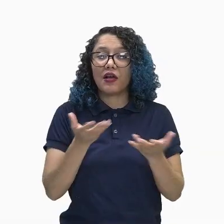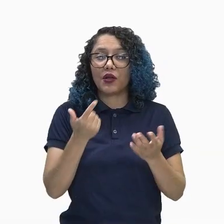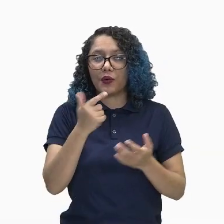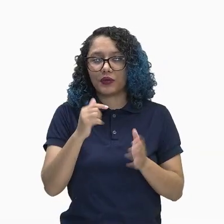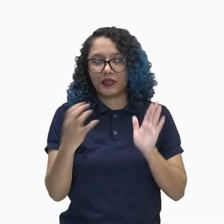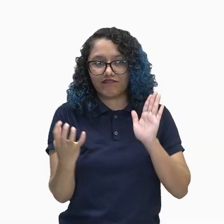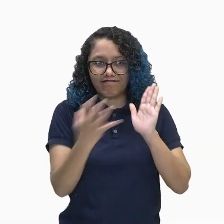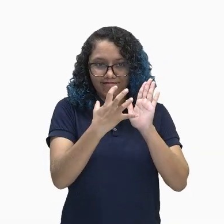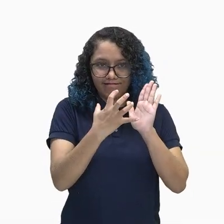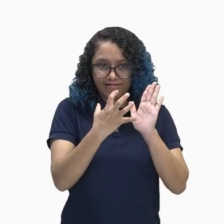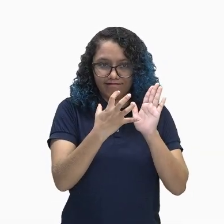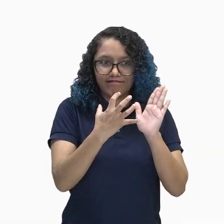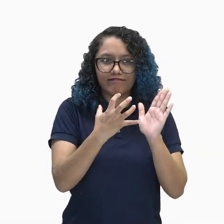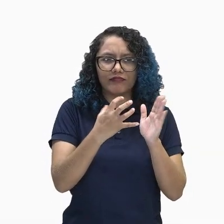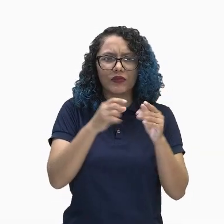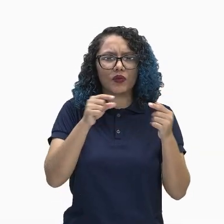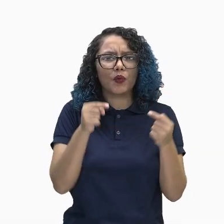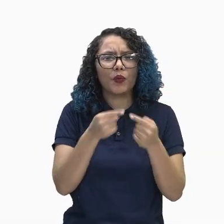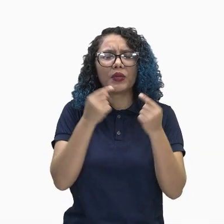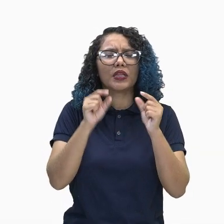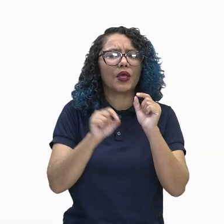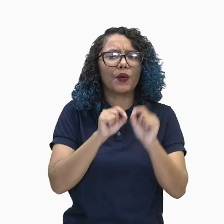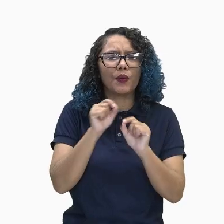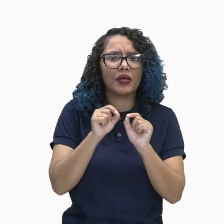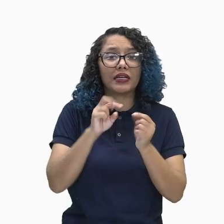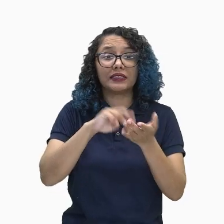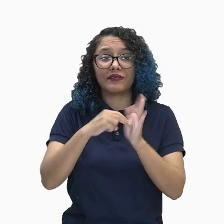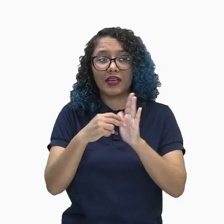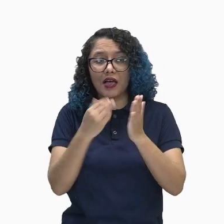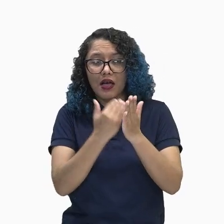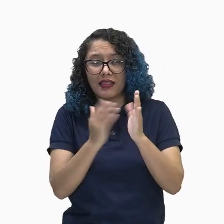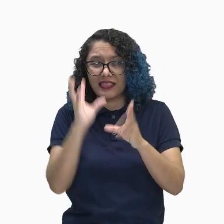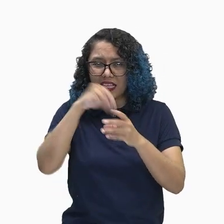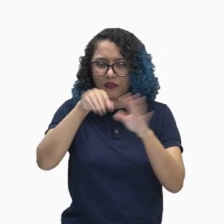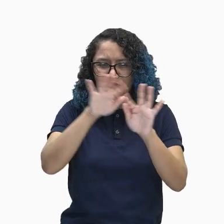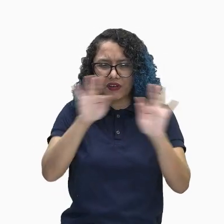ela é caracterizada pelo exagero no enunciado.